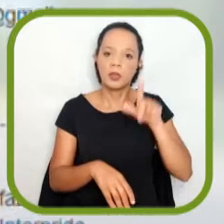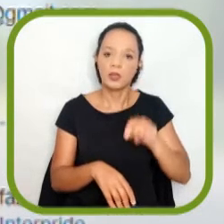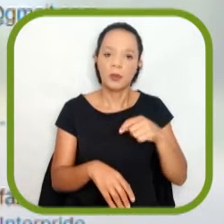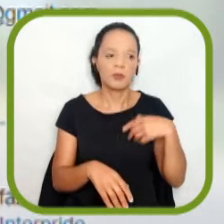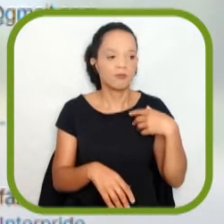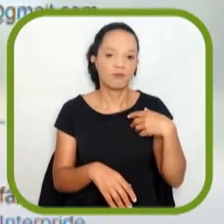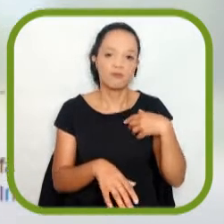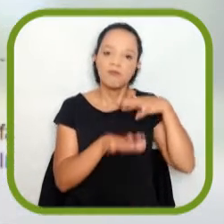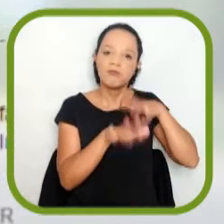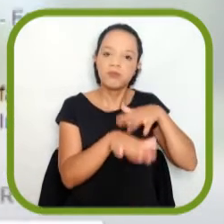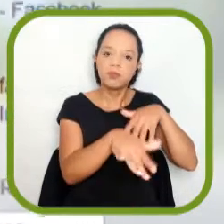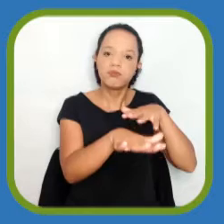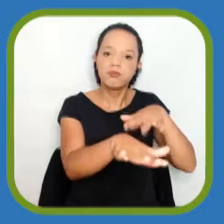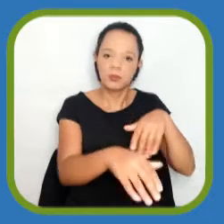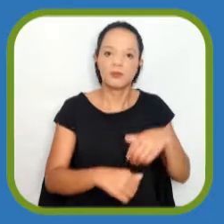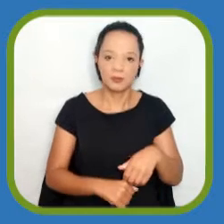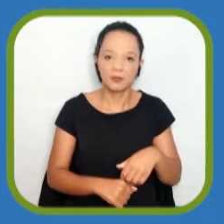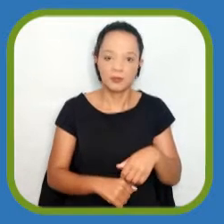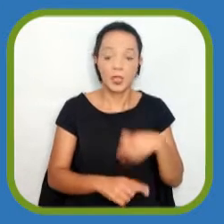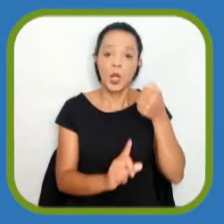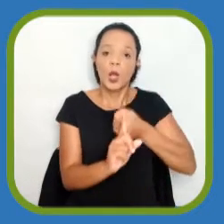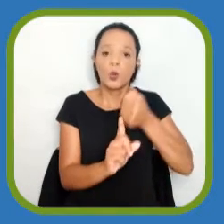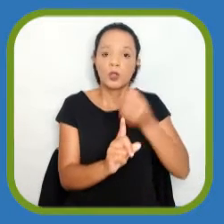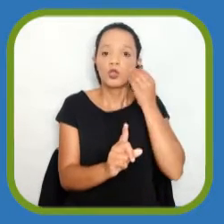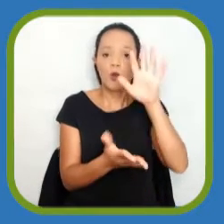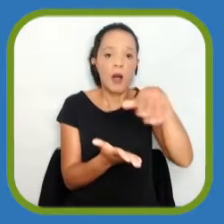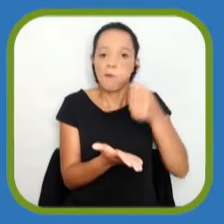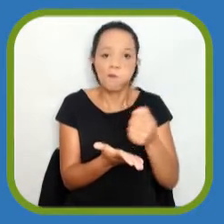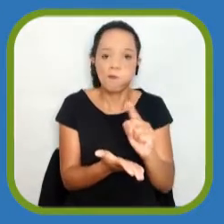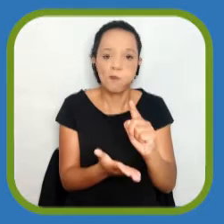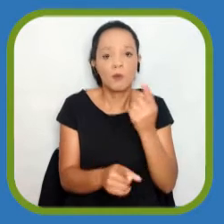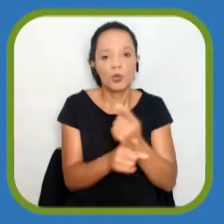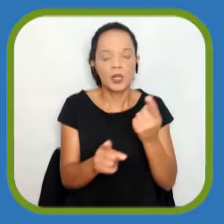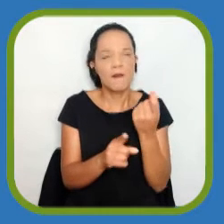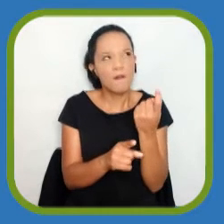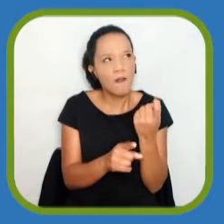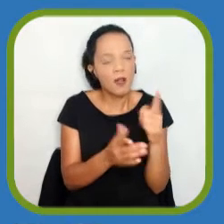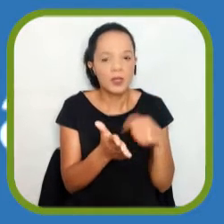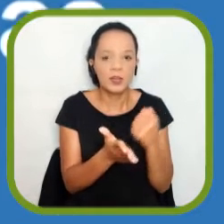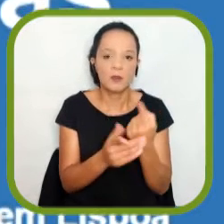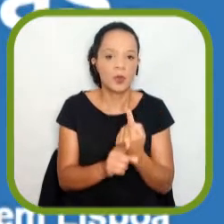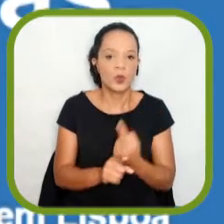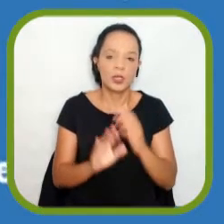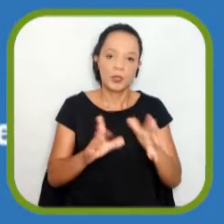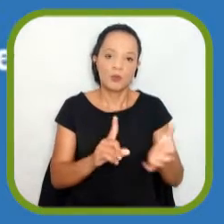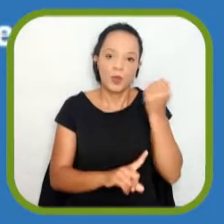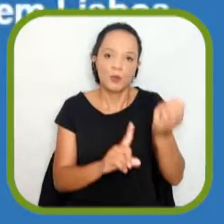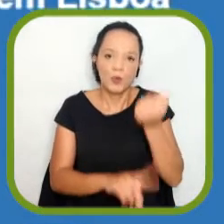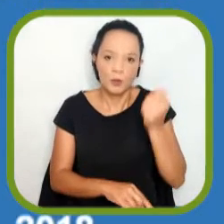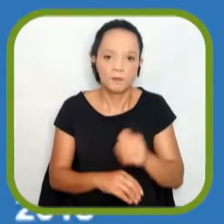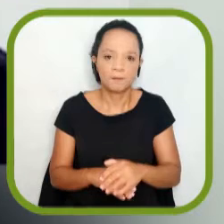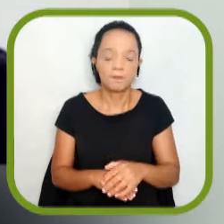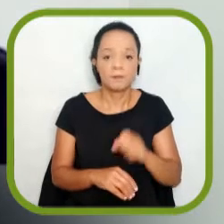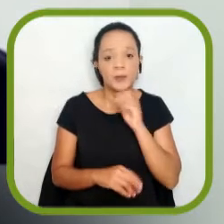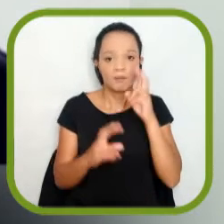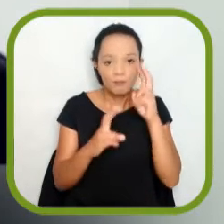e marchando connosco. Todas estas lutas são lutas incompletas. Há sempre mais alguma coisa que é preciso